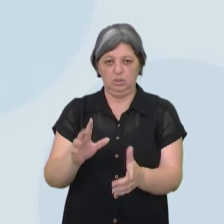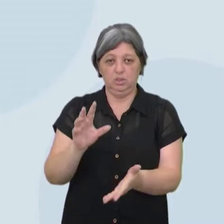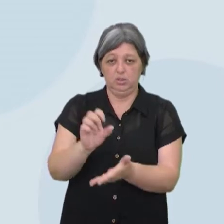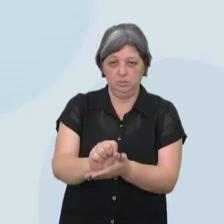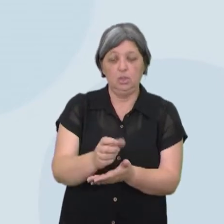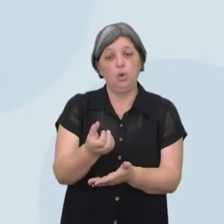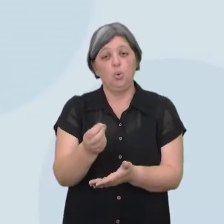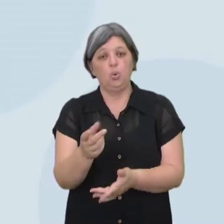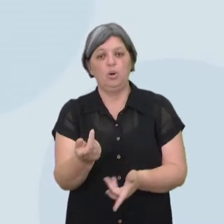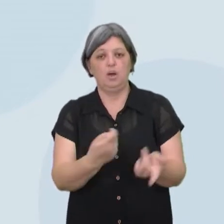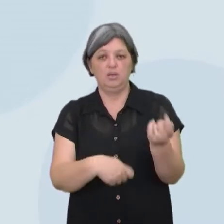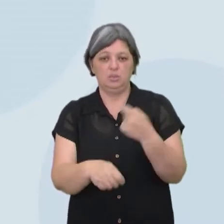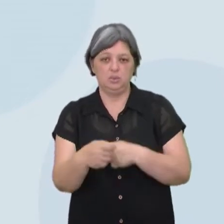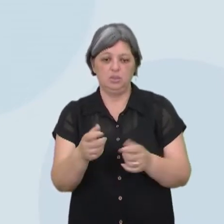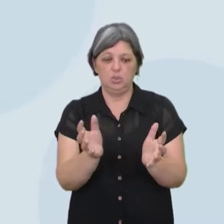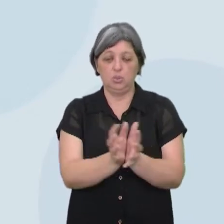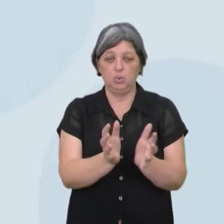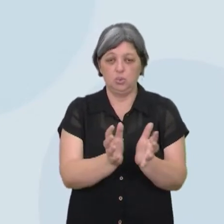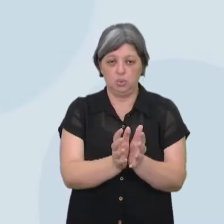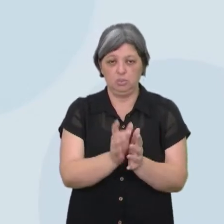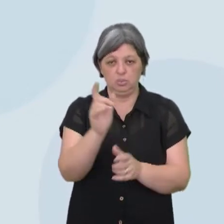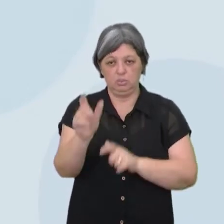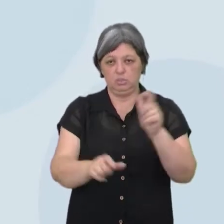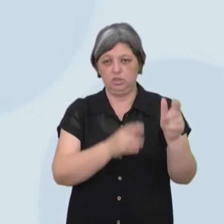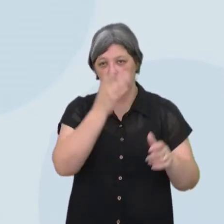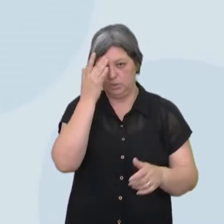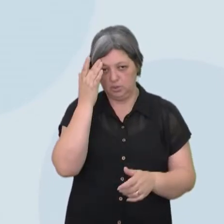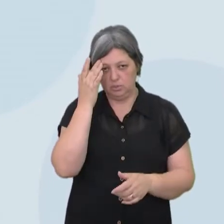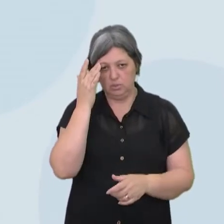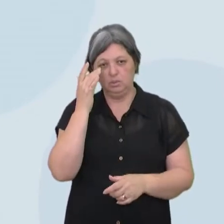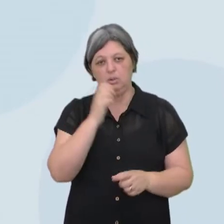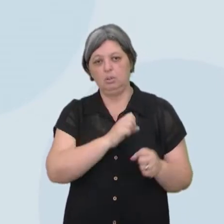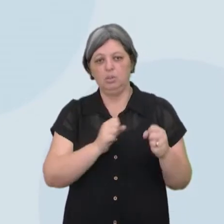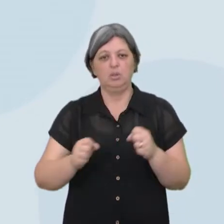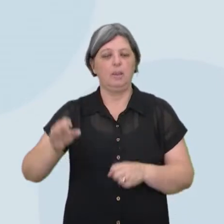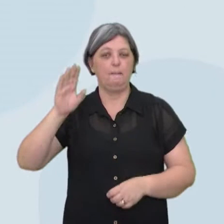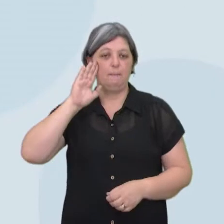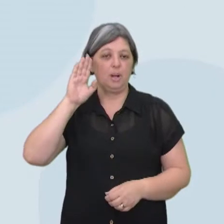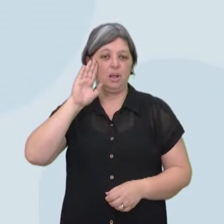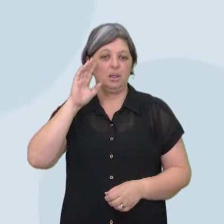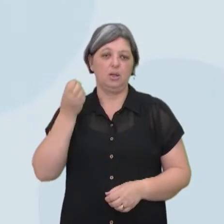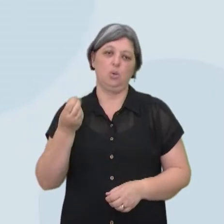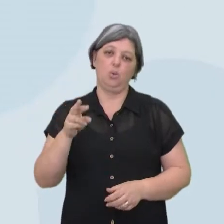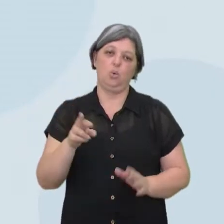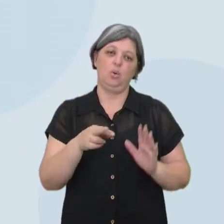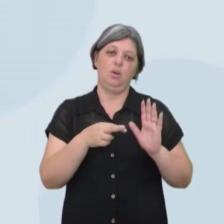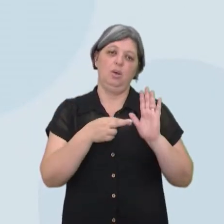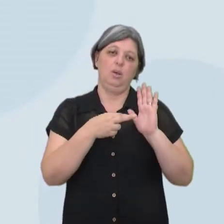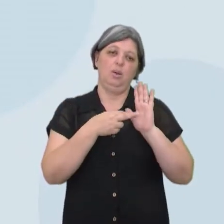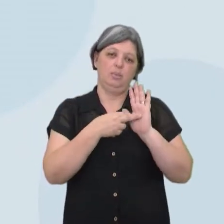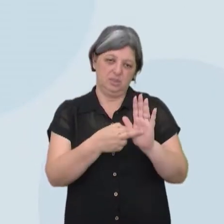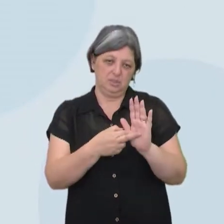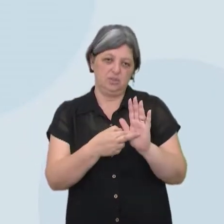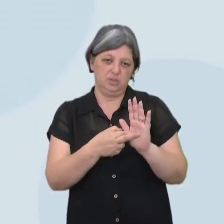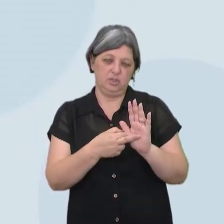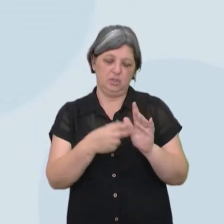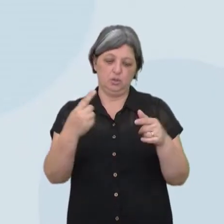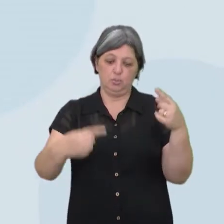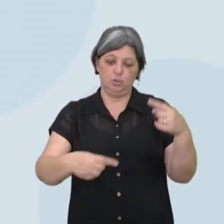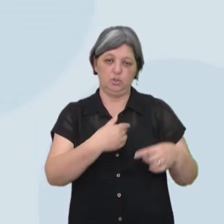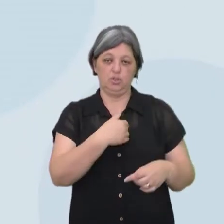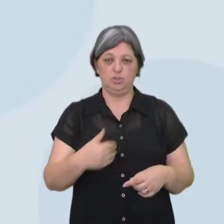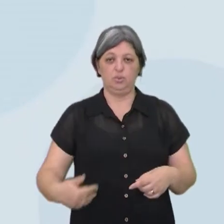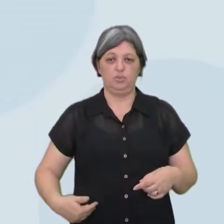ou administrado por um grupo de indivíduos com poder militar ou representatividade política no governo de um